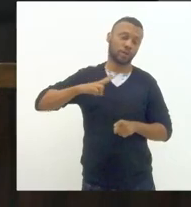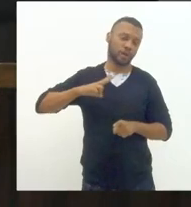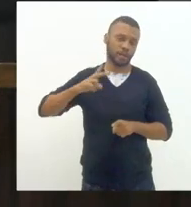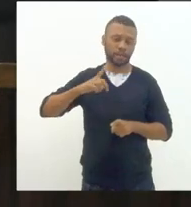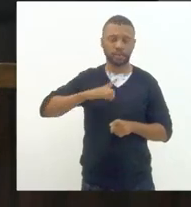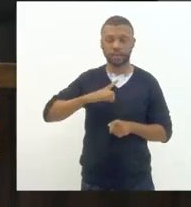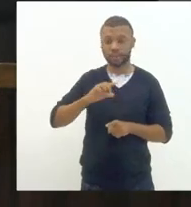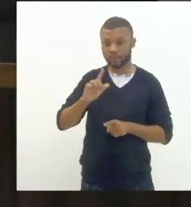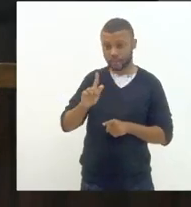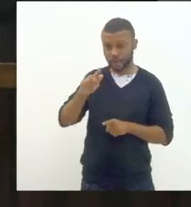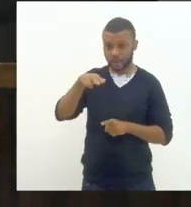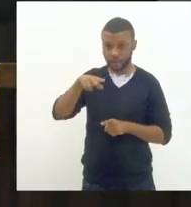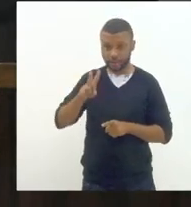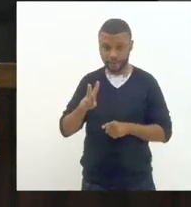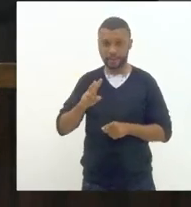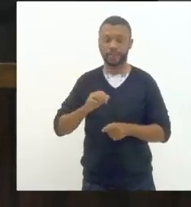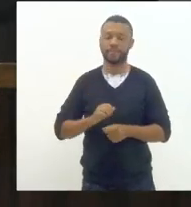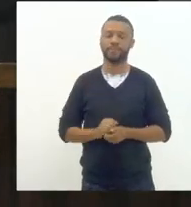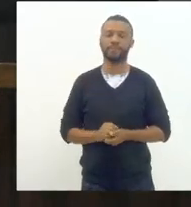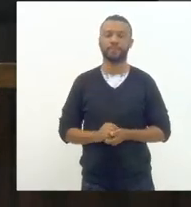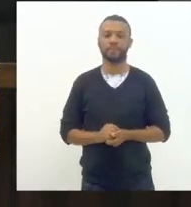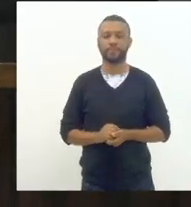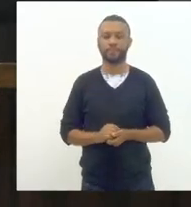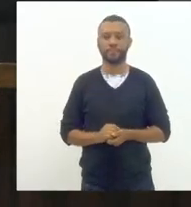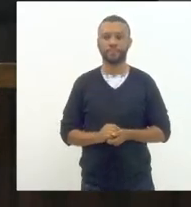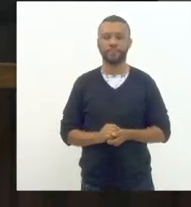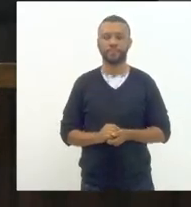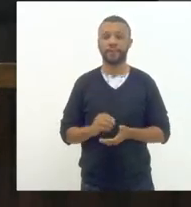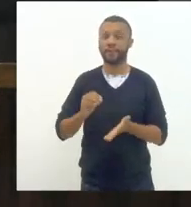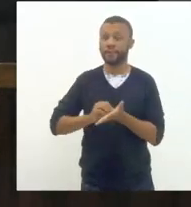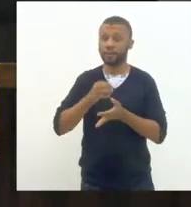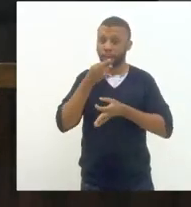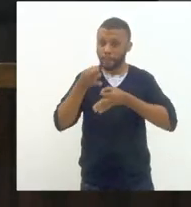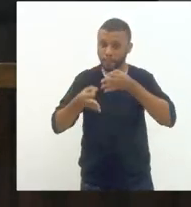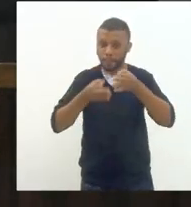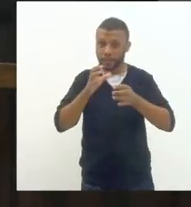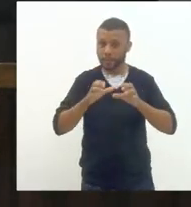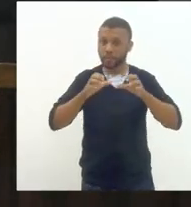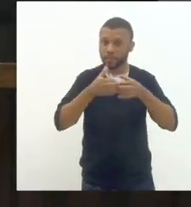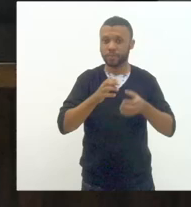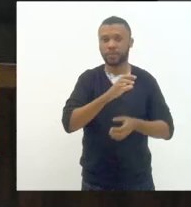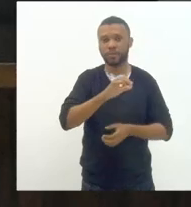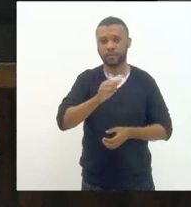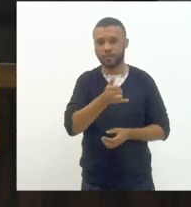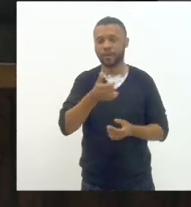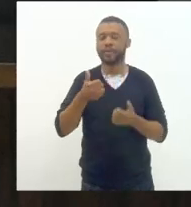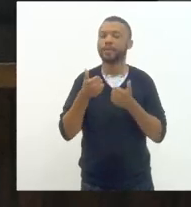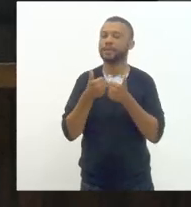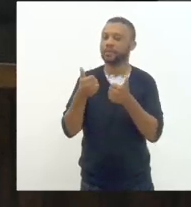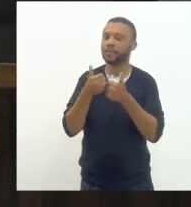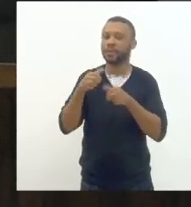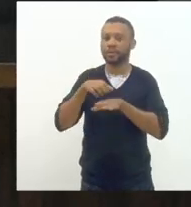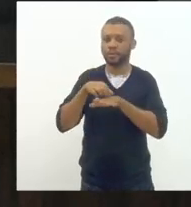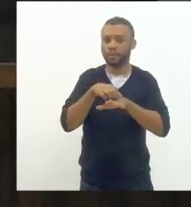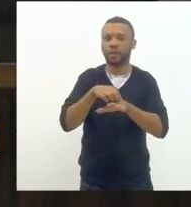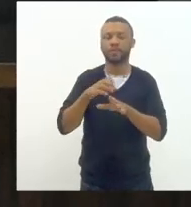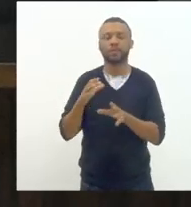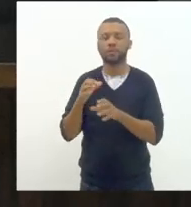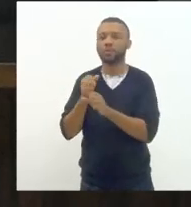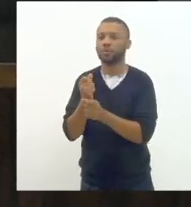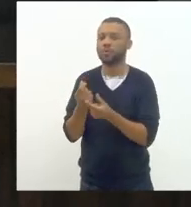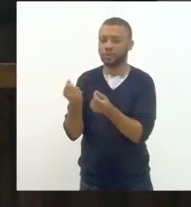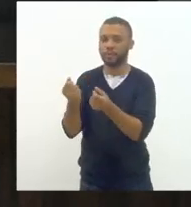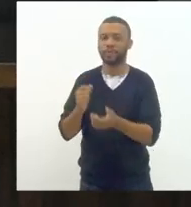GNV, gás natural veicular, na forma que menciona, pendendo de pareceres das comissões de Constituição, Justiça, de Transporte e de Orçamento. Para